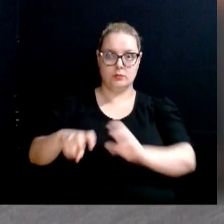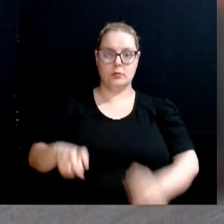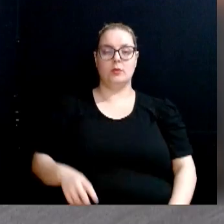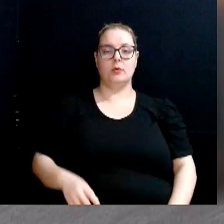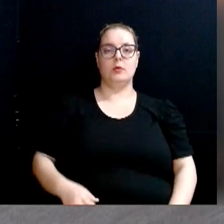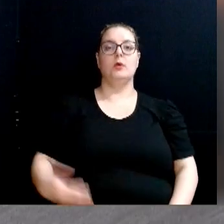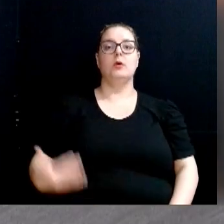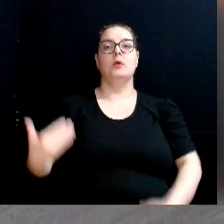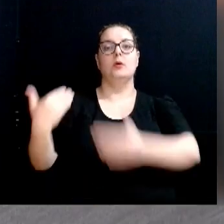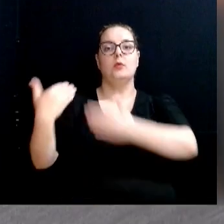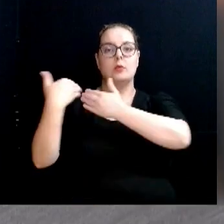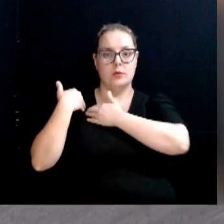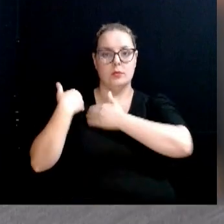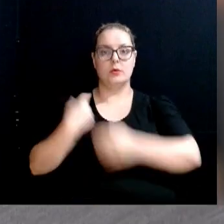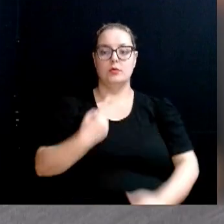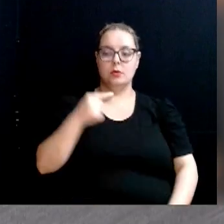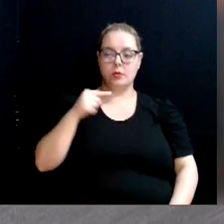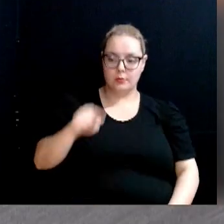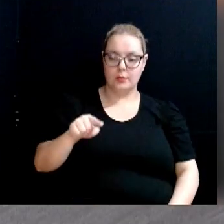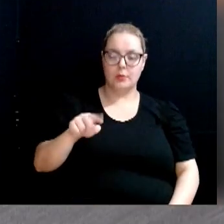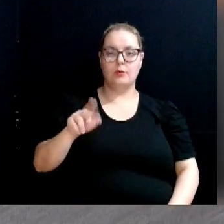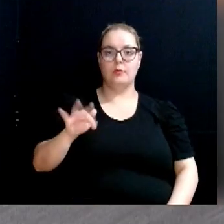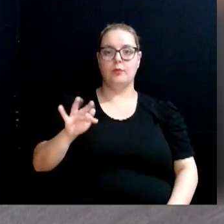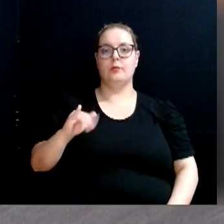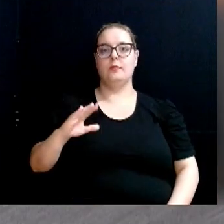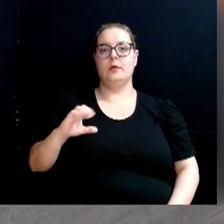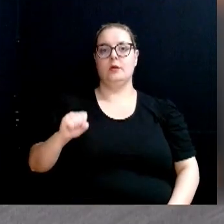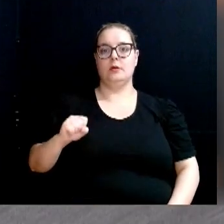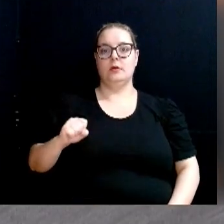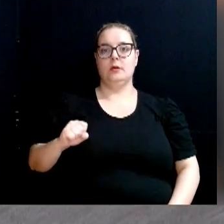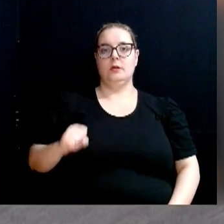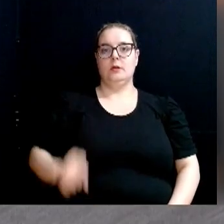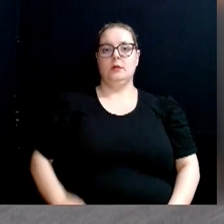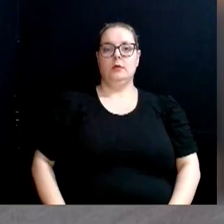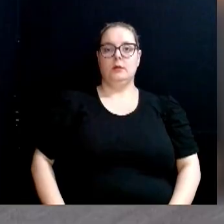1.000 UFIX e mais as